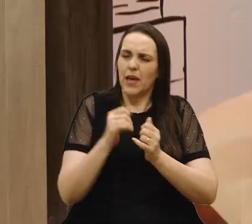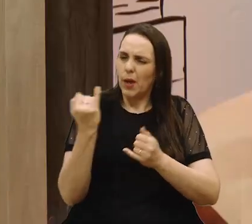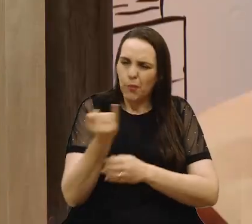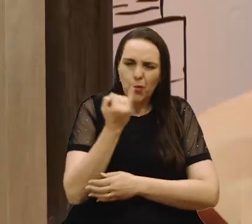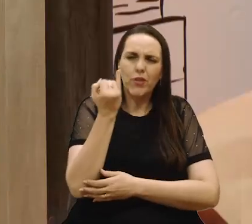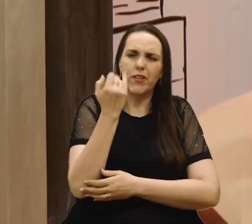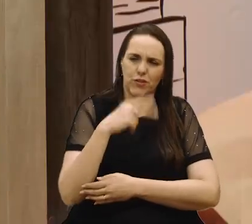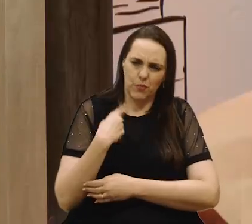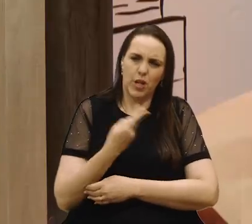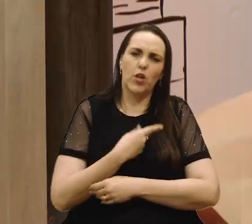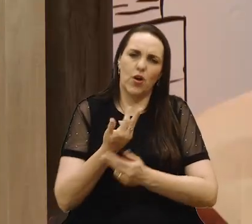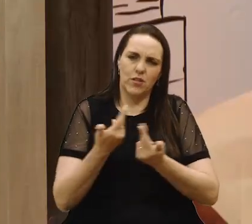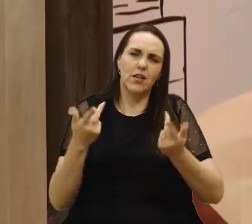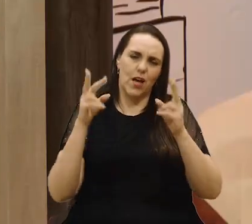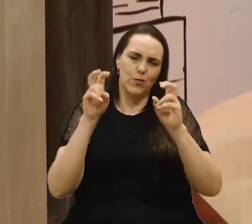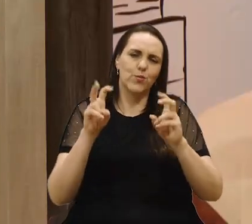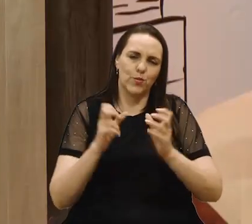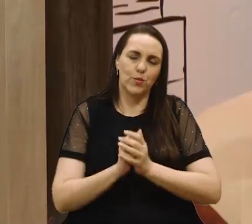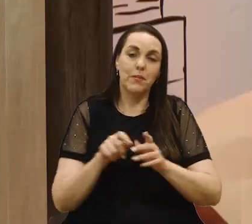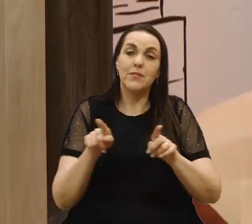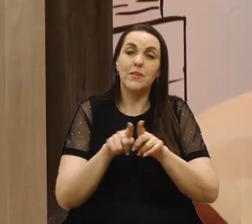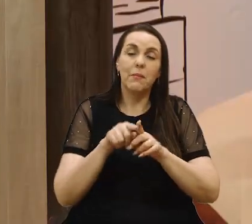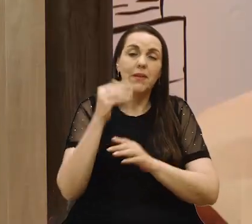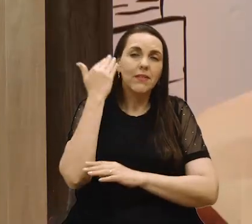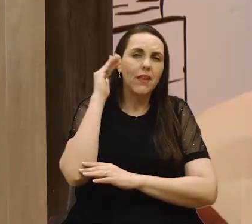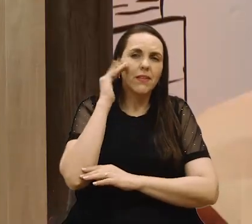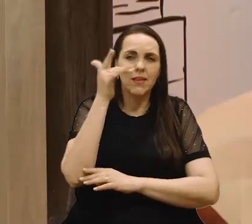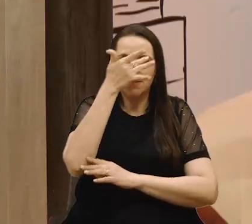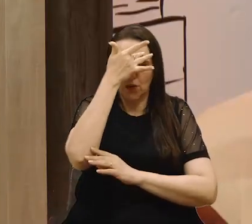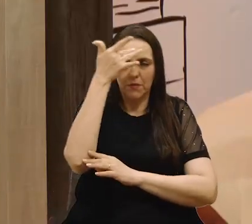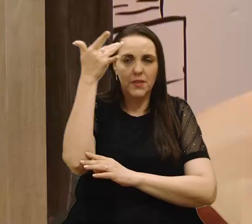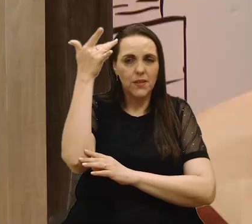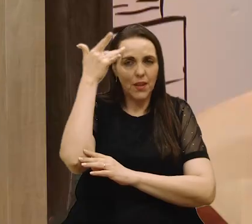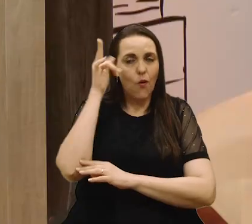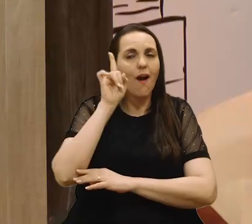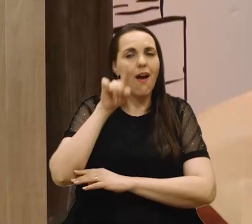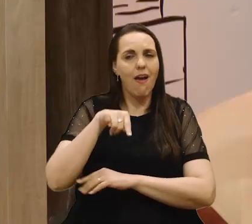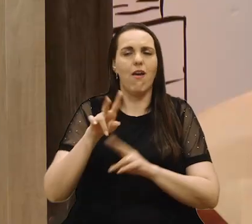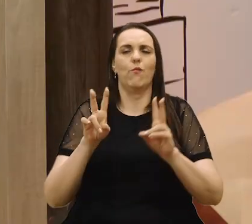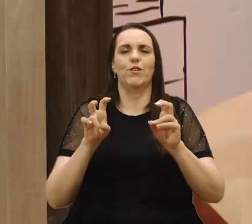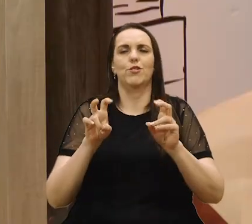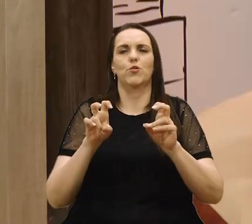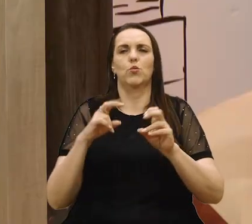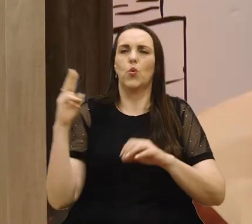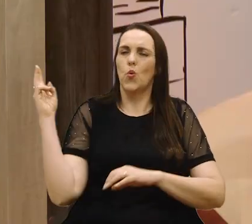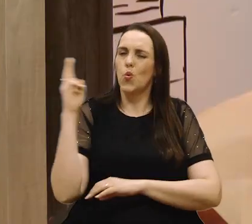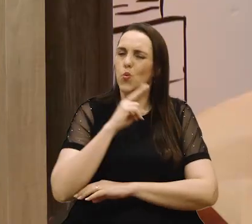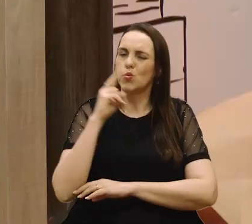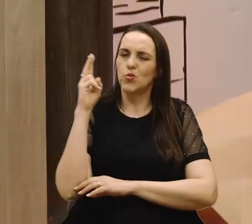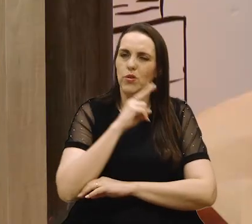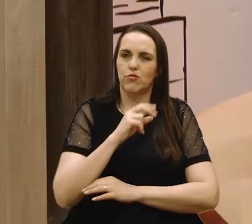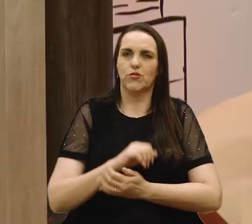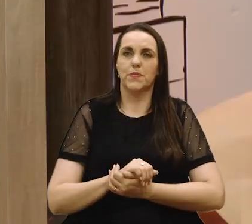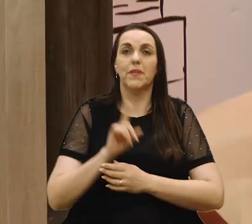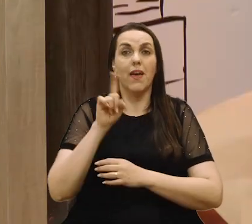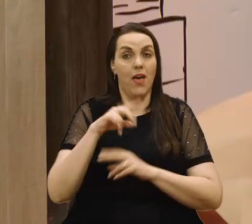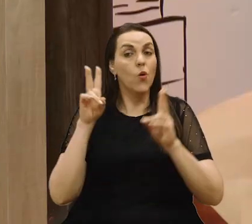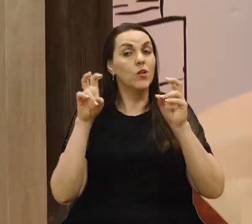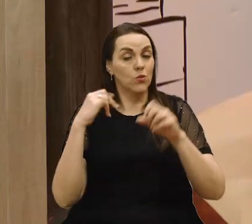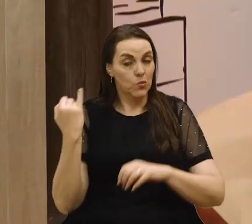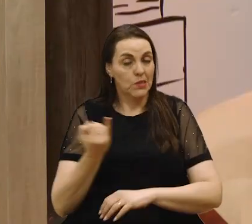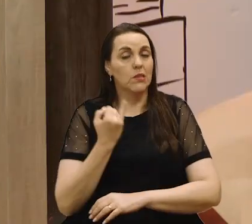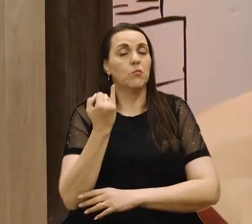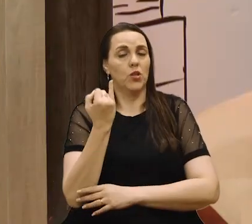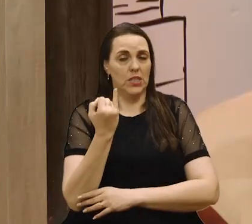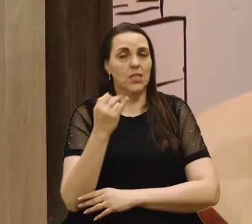algo grande para a gente, mas também entender que a saúde mental é um assunto urgente, é um